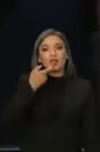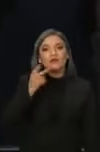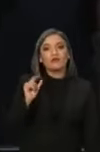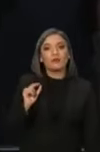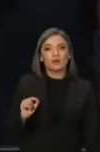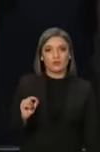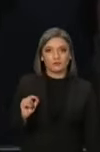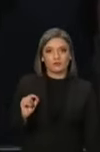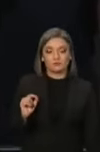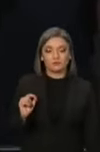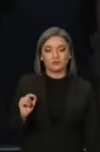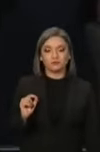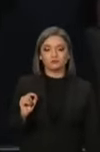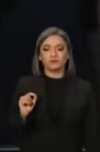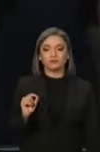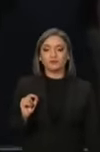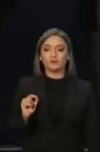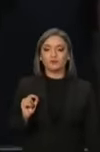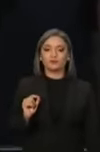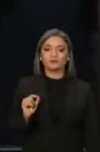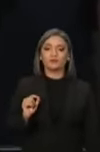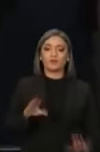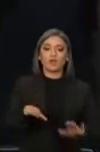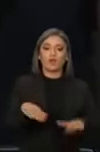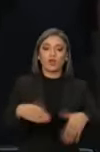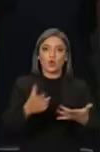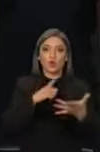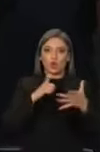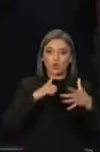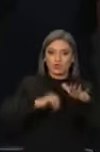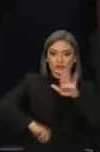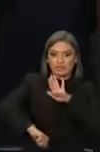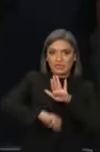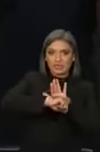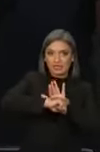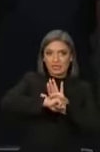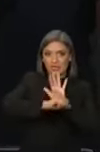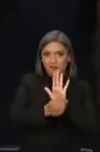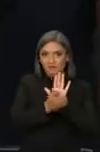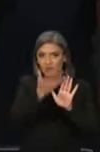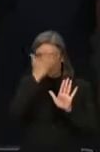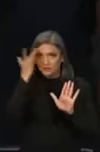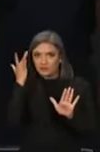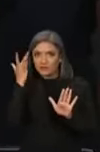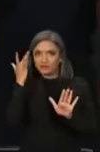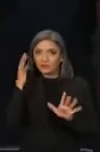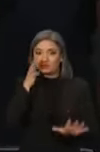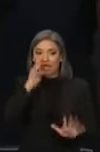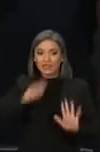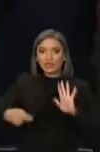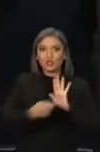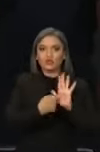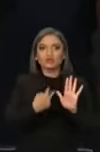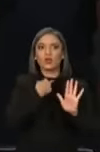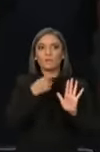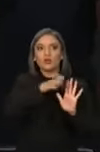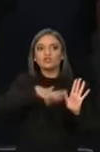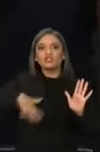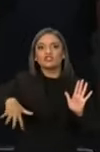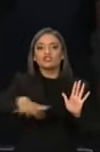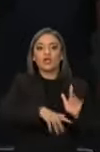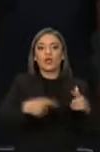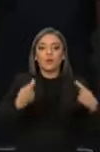destacou: quando se trata de crime societário, a denúncia não pode ser genérica. Ela deve estabelecer o vínculo do administrador